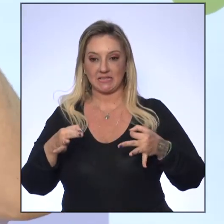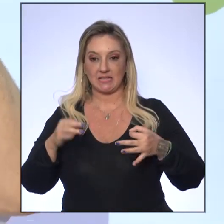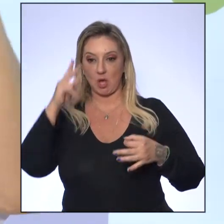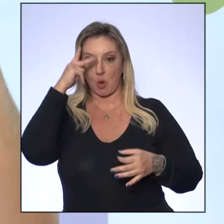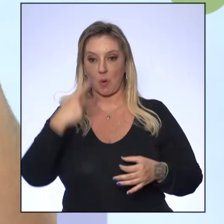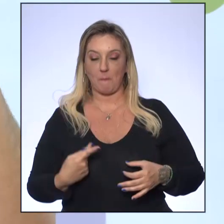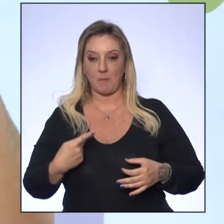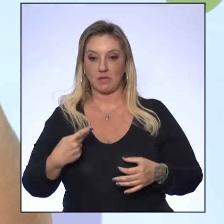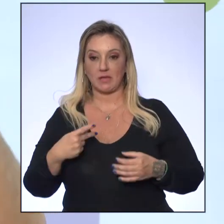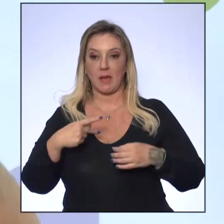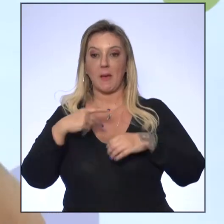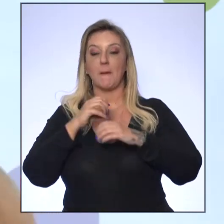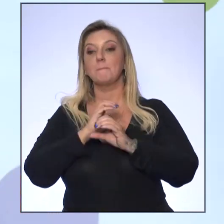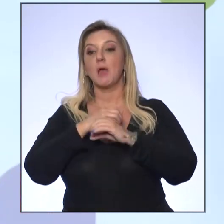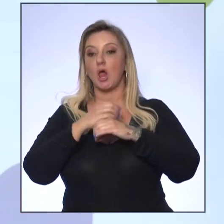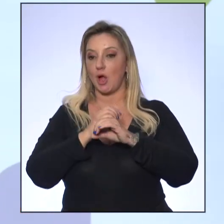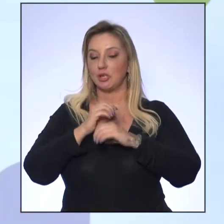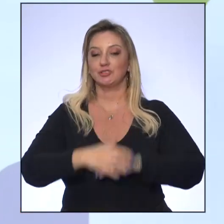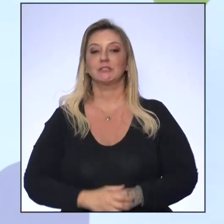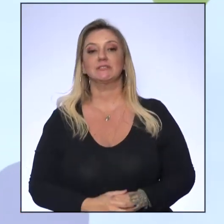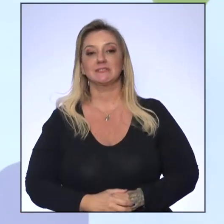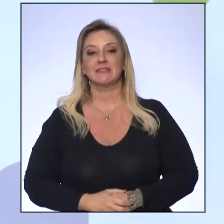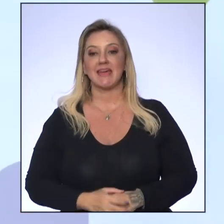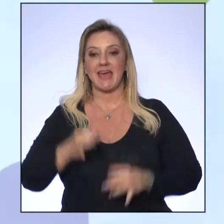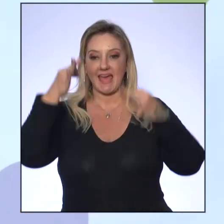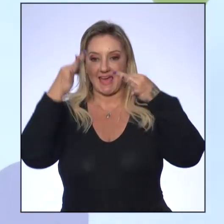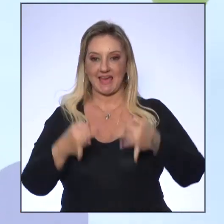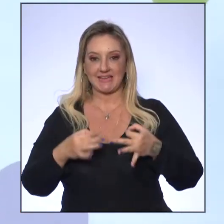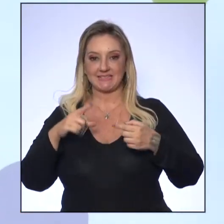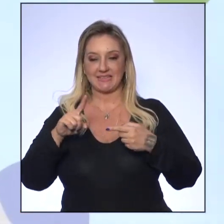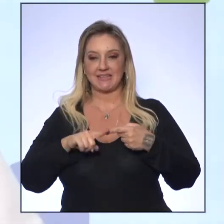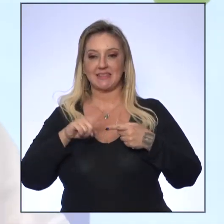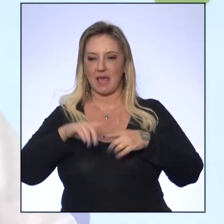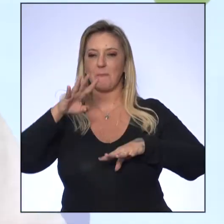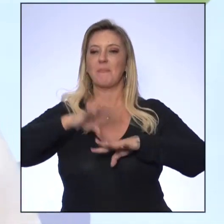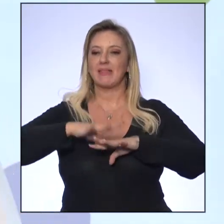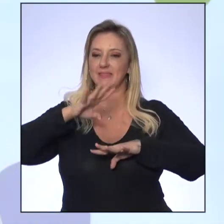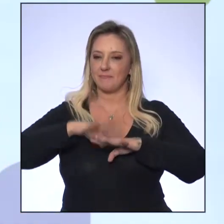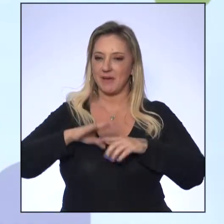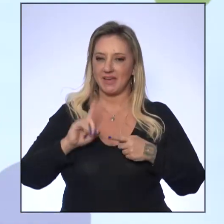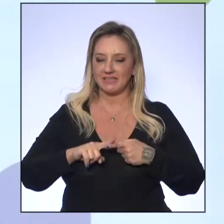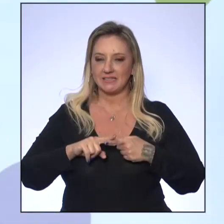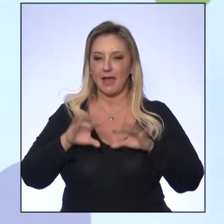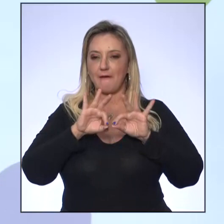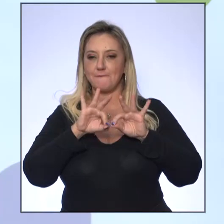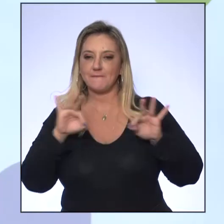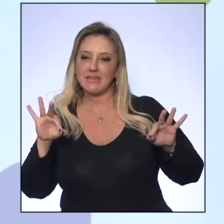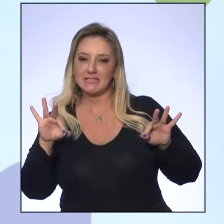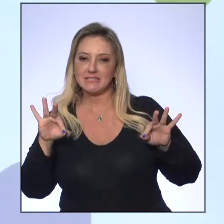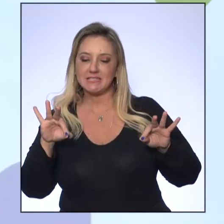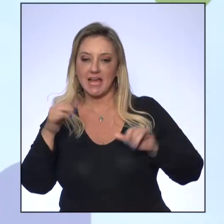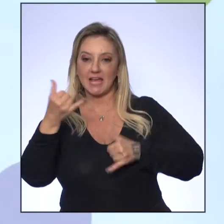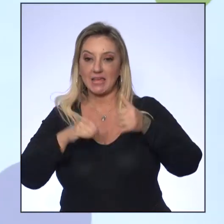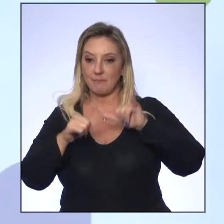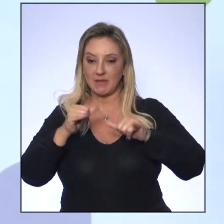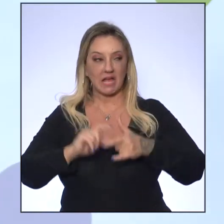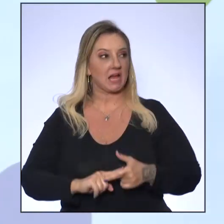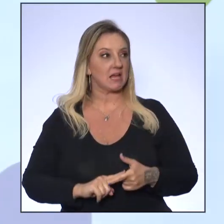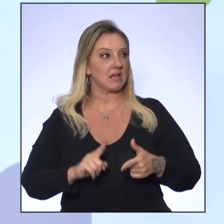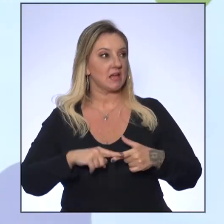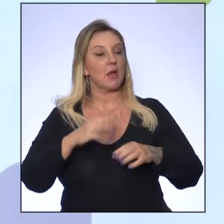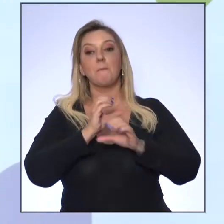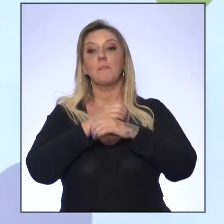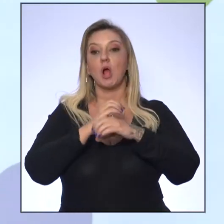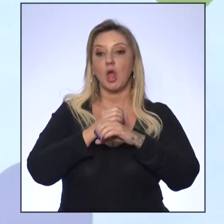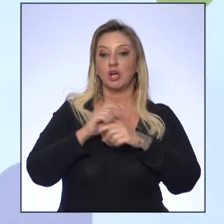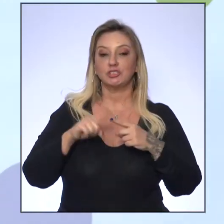humanas e a de biológicas. A área de exatas é aquela que traz a matemática, a física, a química.